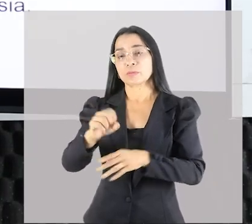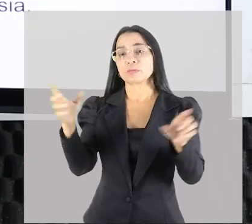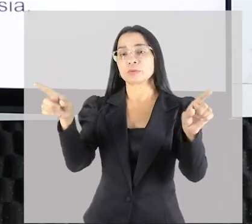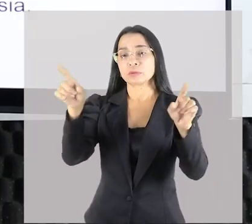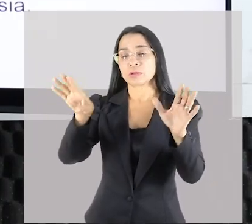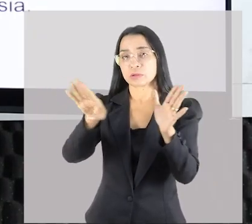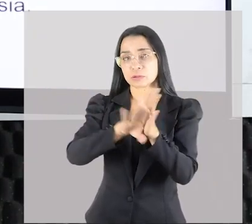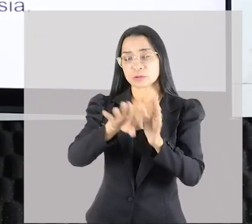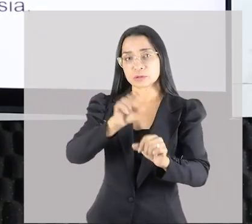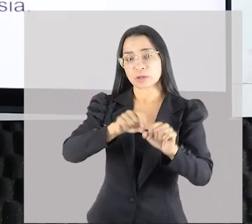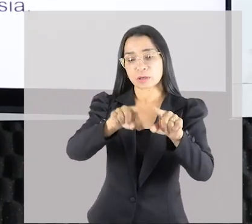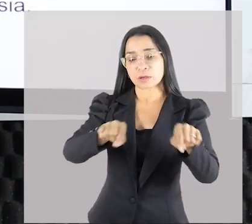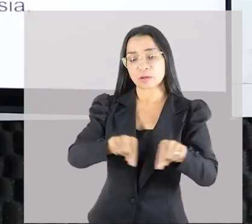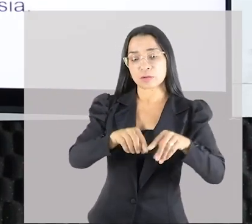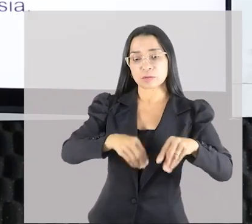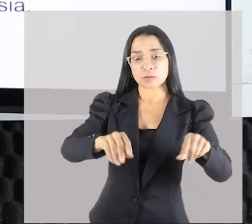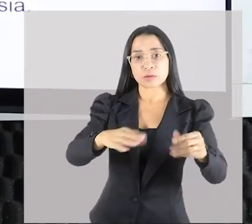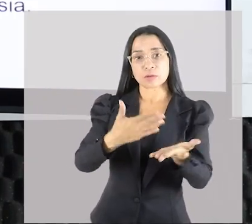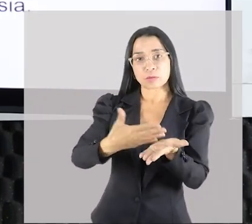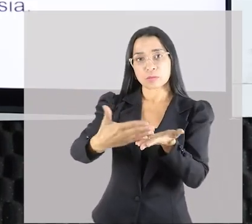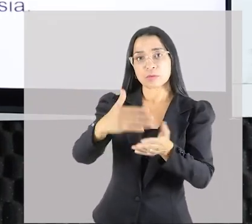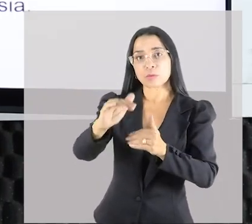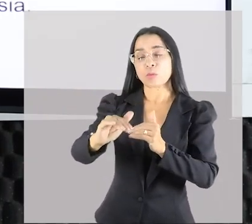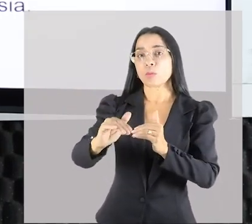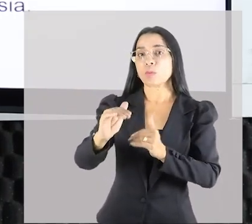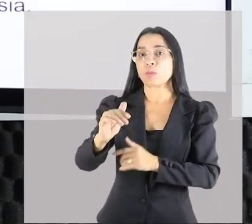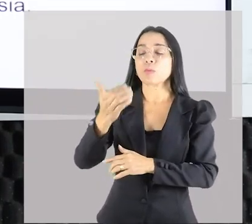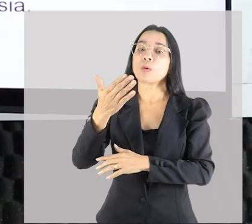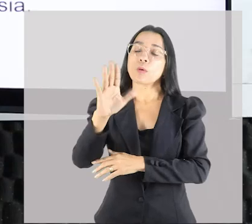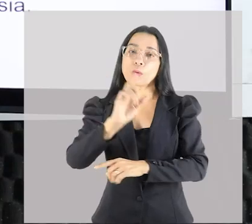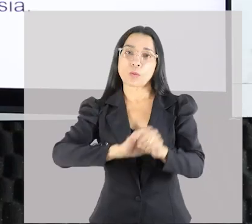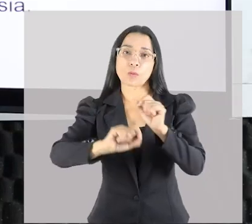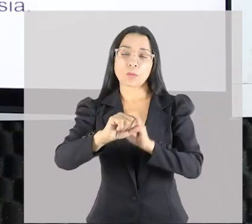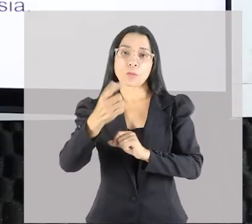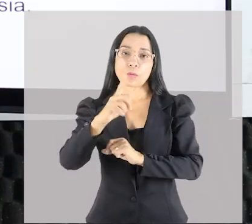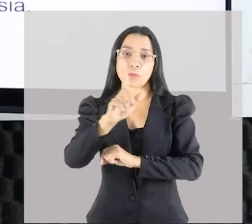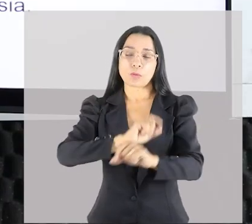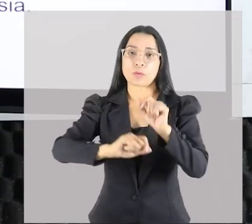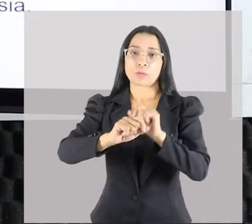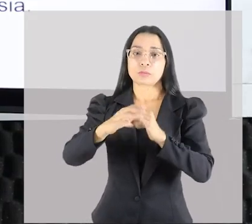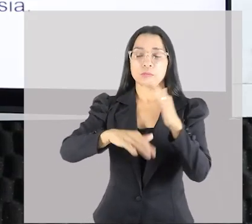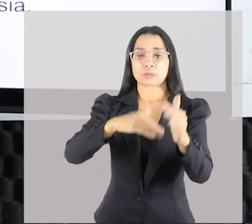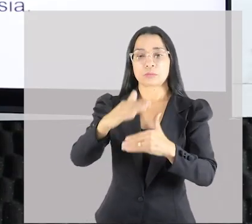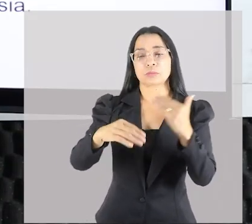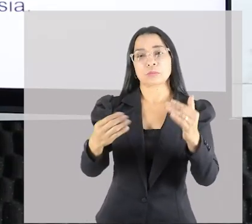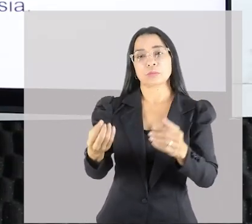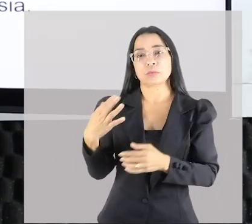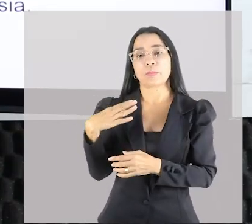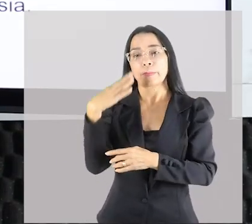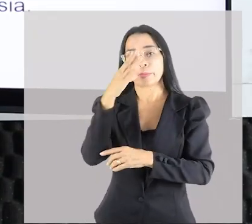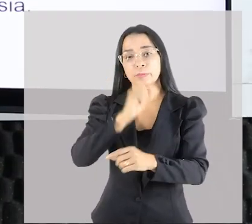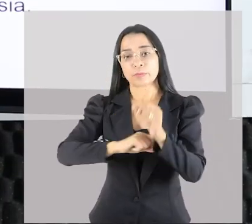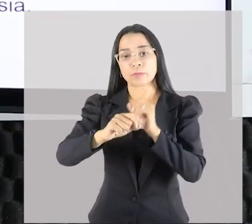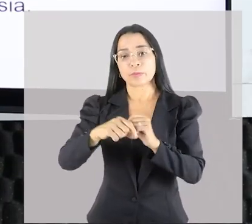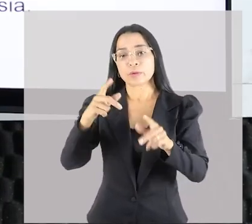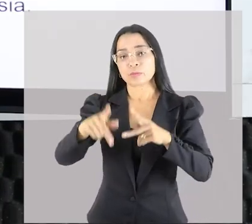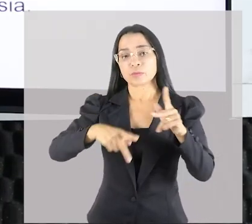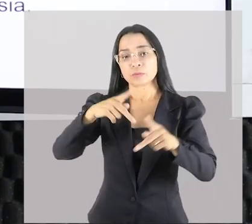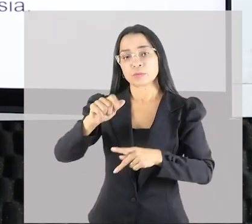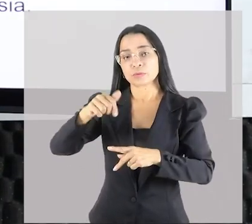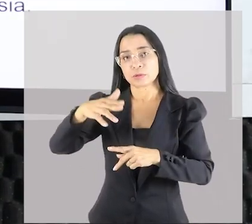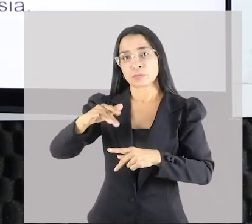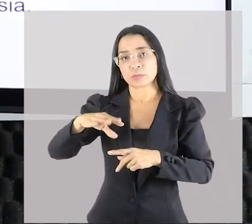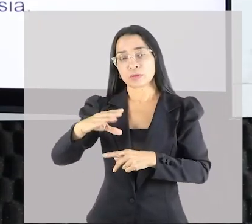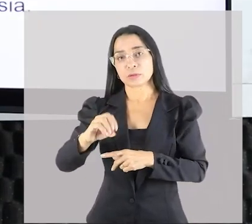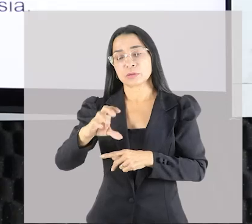no território e começaram um outro processo, principalmente os povos ali germânicos. E esse novo processo foi de ruralização